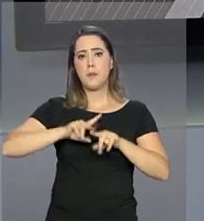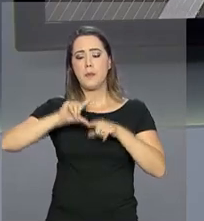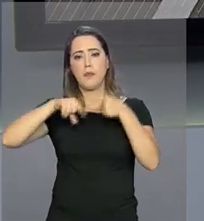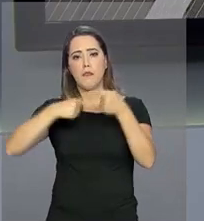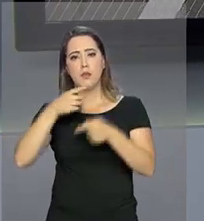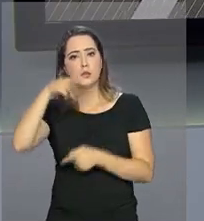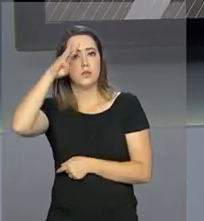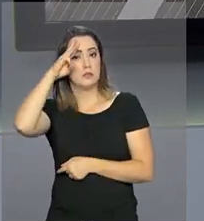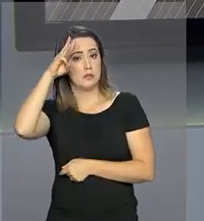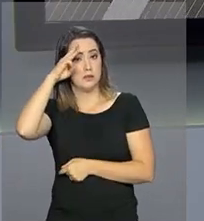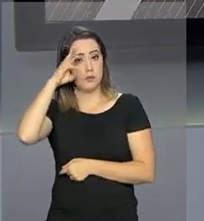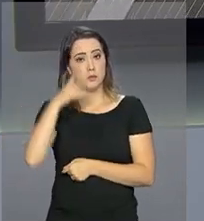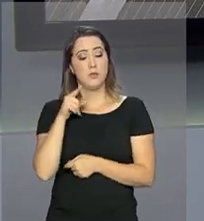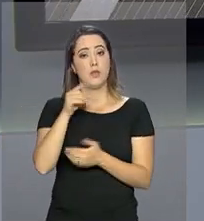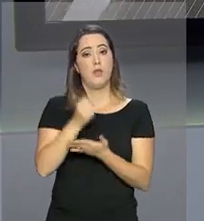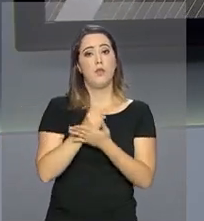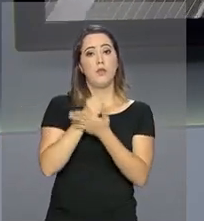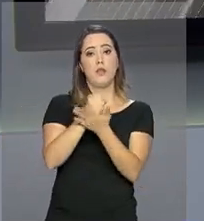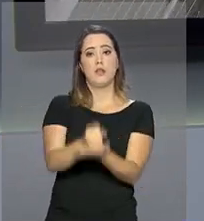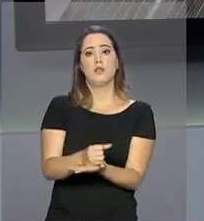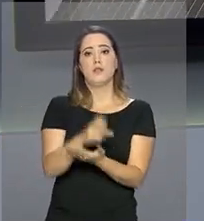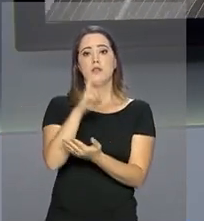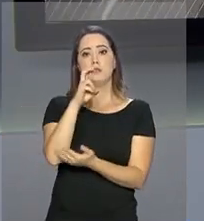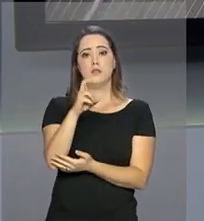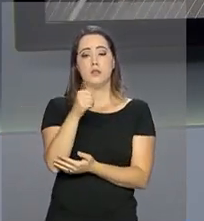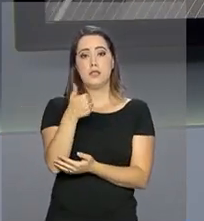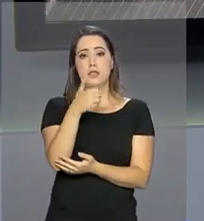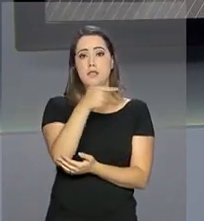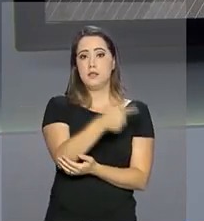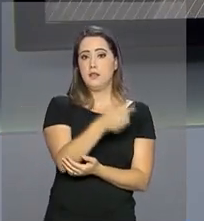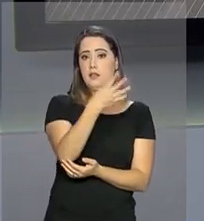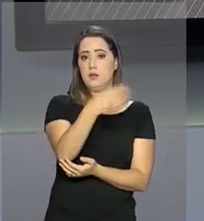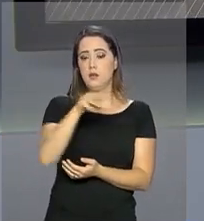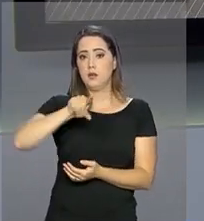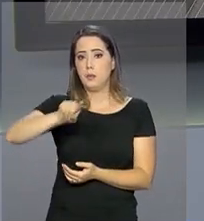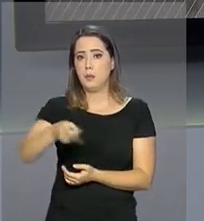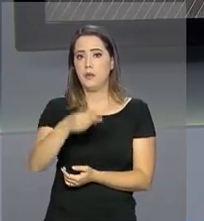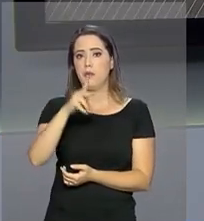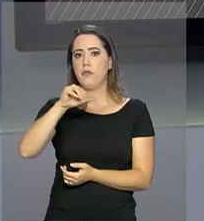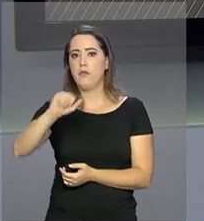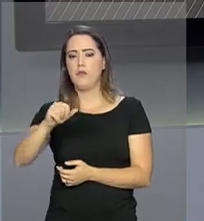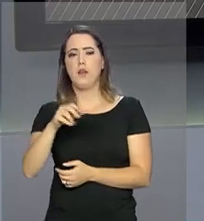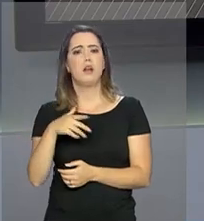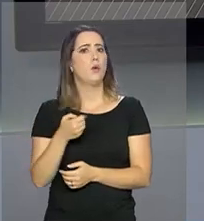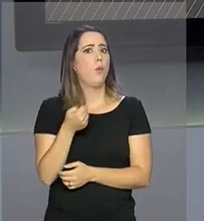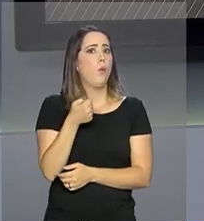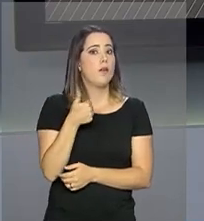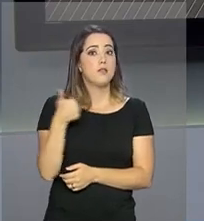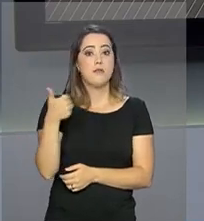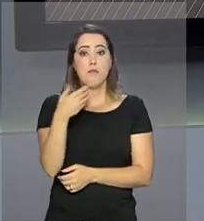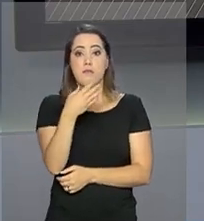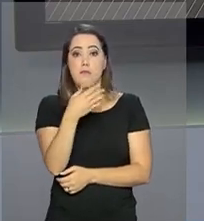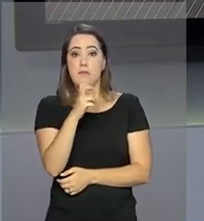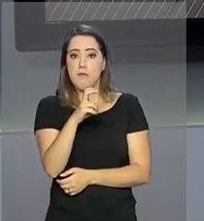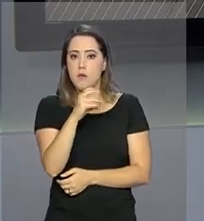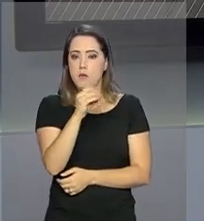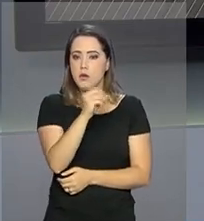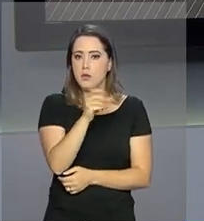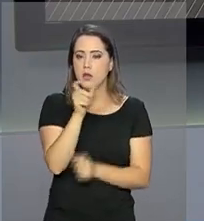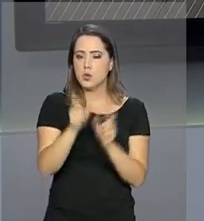na próxima terça feira serão ofertadas mais de 174 mil vagas em quase mil e 500 instituições